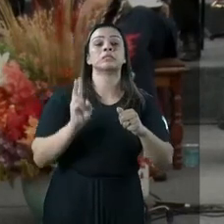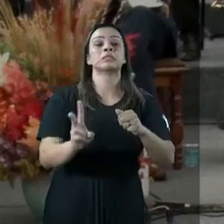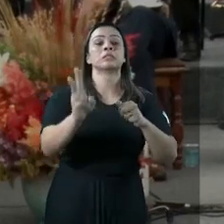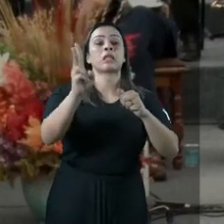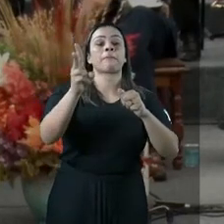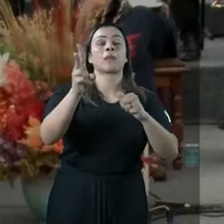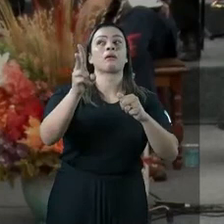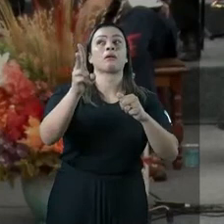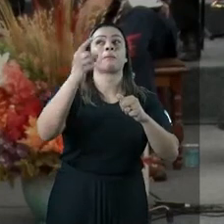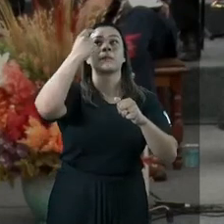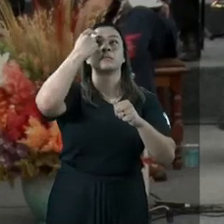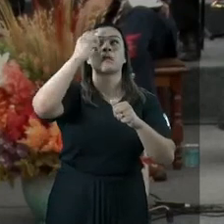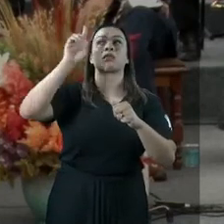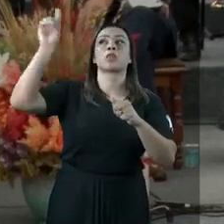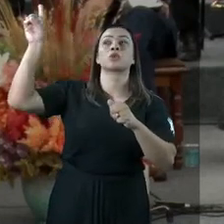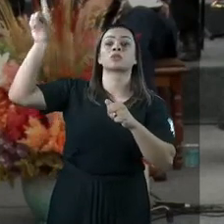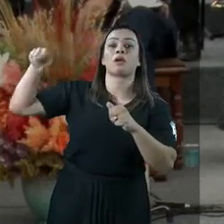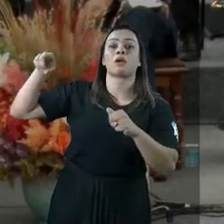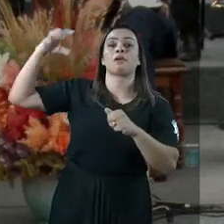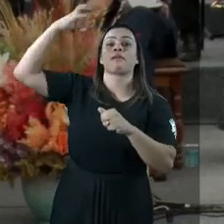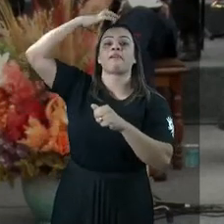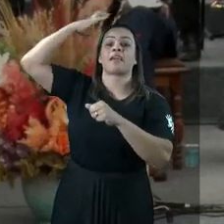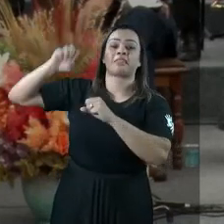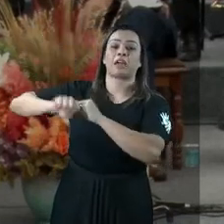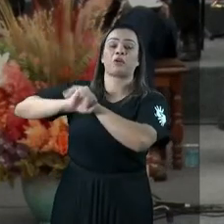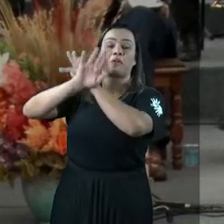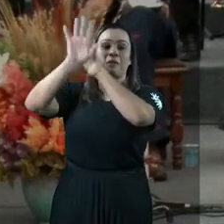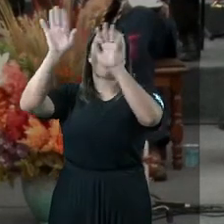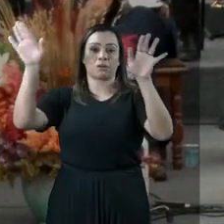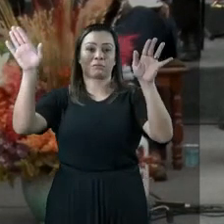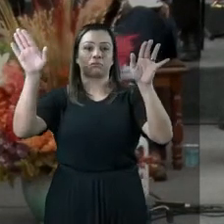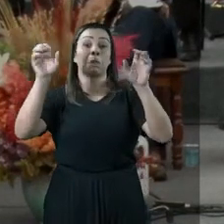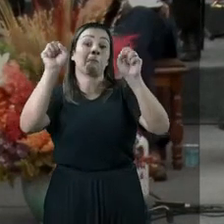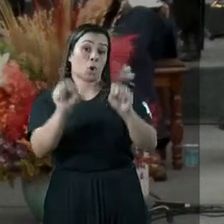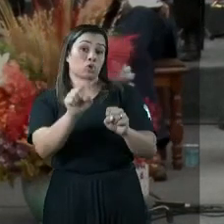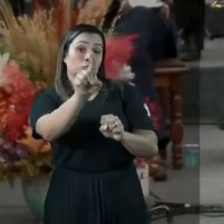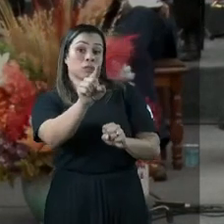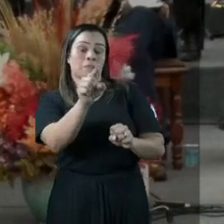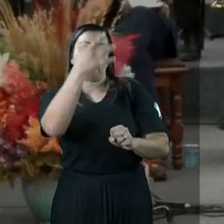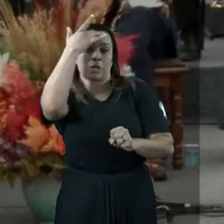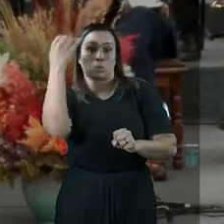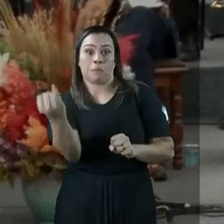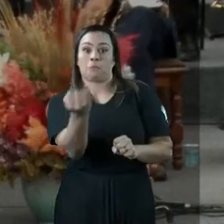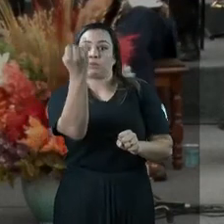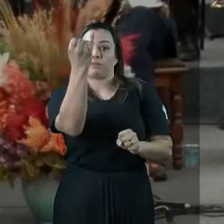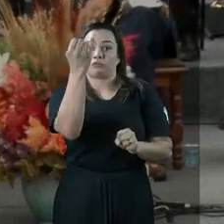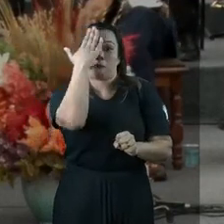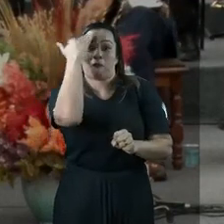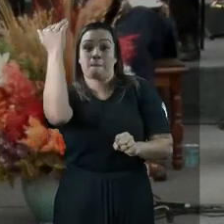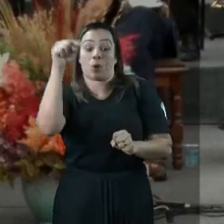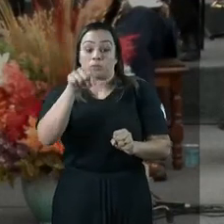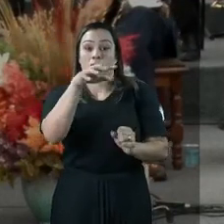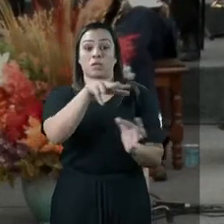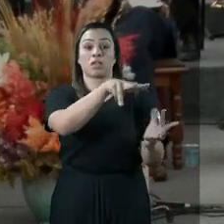o Rei da Glória. Porque nenhum trono da terra e nenhuma cadeira que Deus te coloque vai